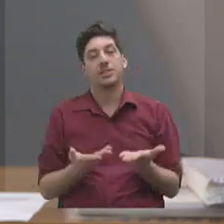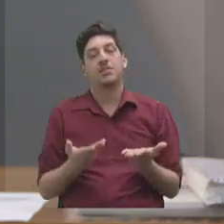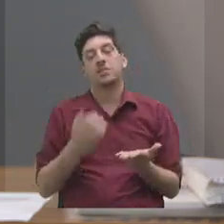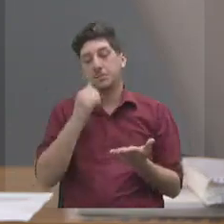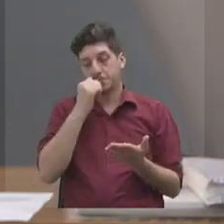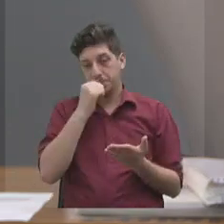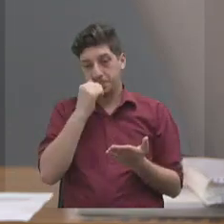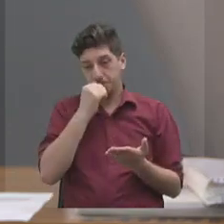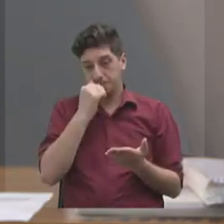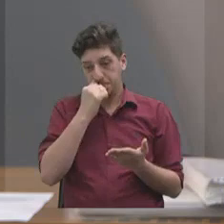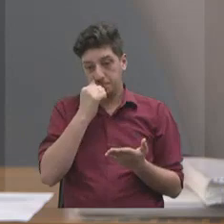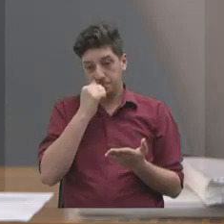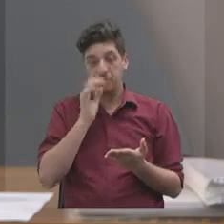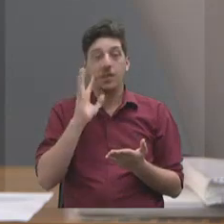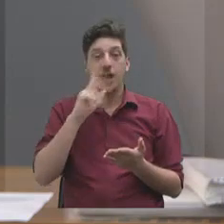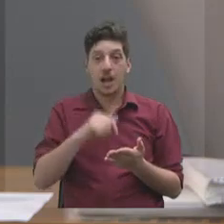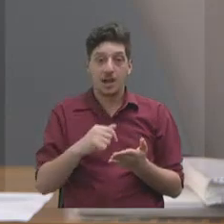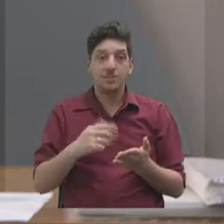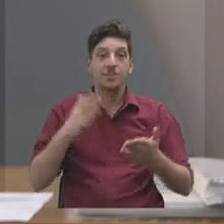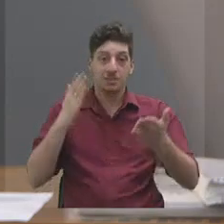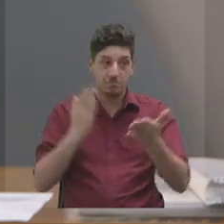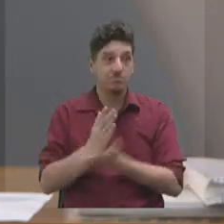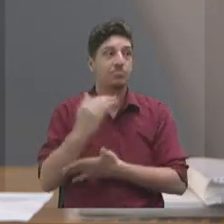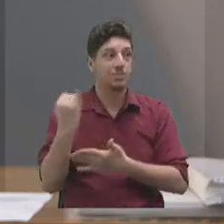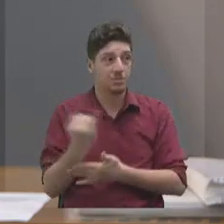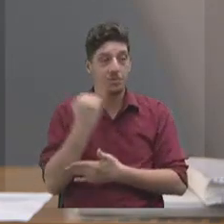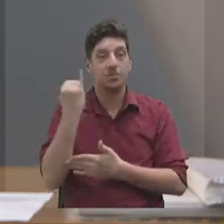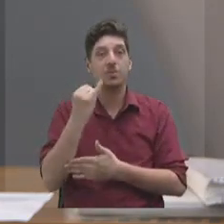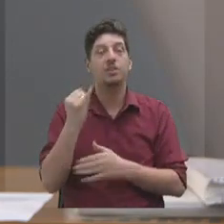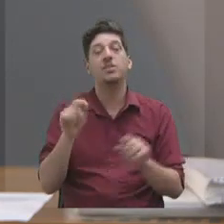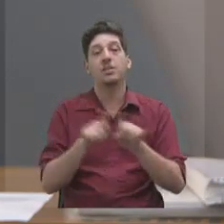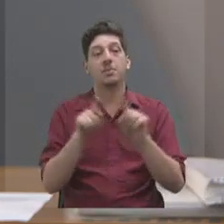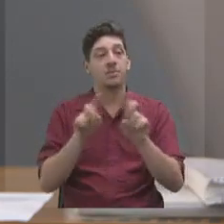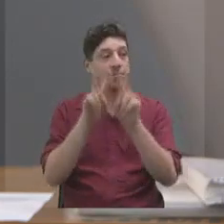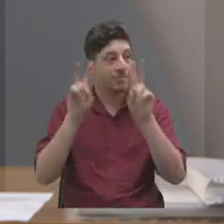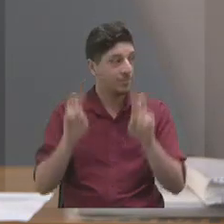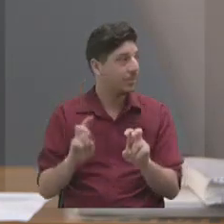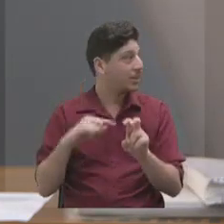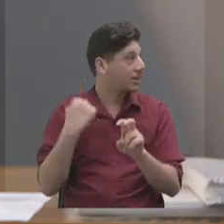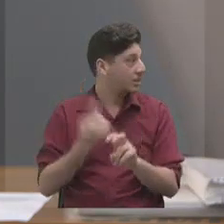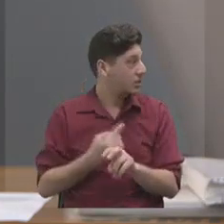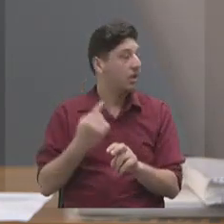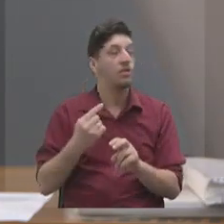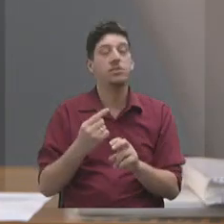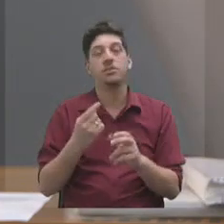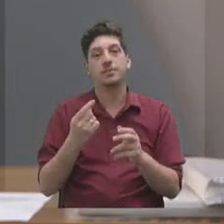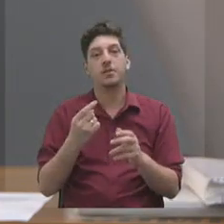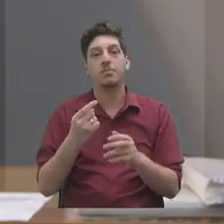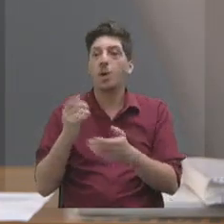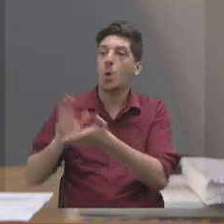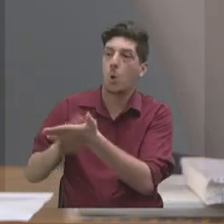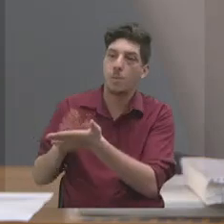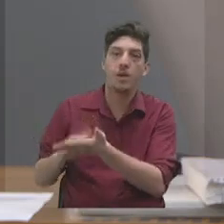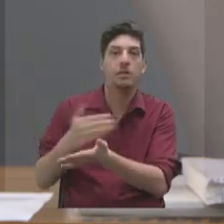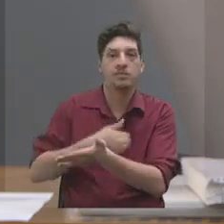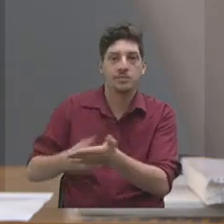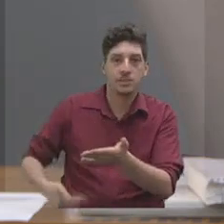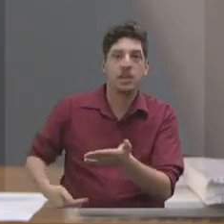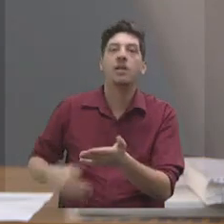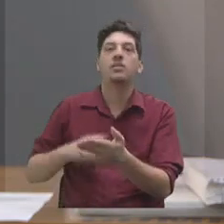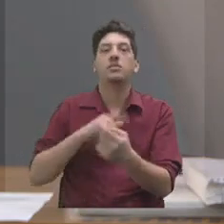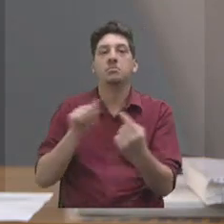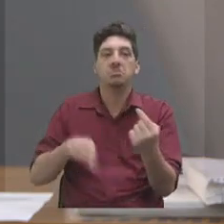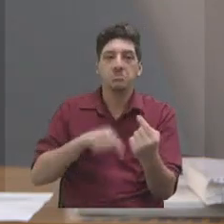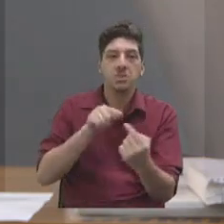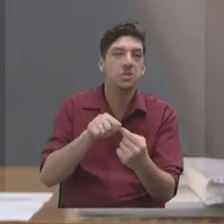que Plate mais do que meritório é um tema né que que a gente tá no radar do Estado também e uma das razões até desse projeto